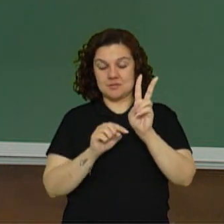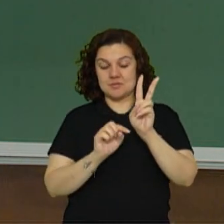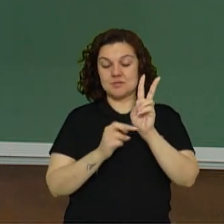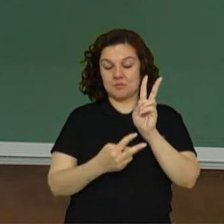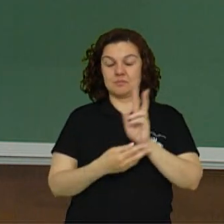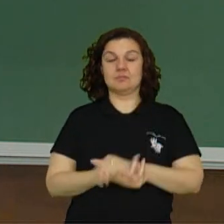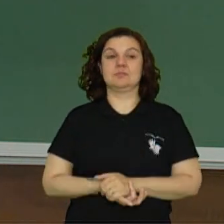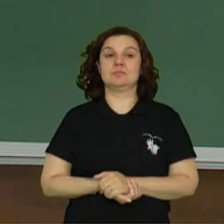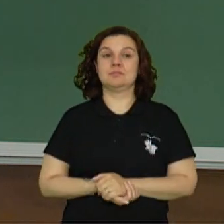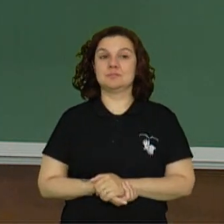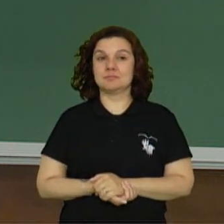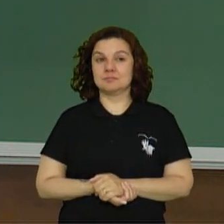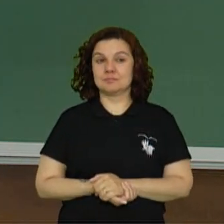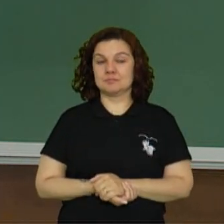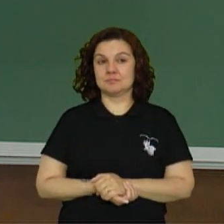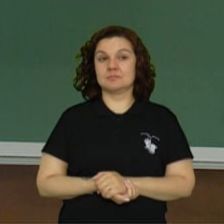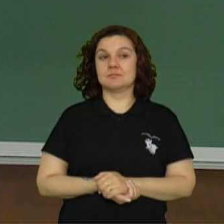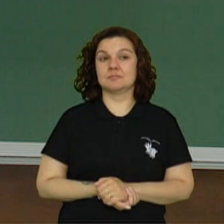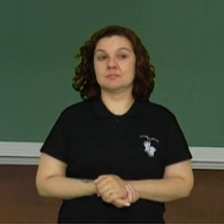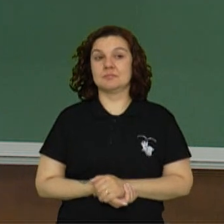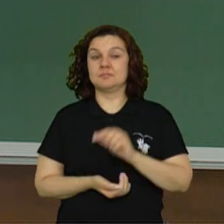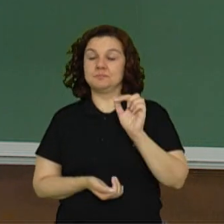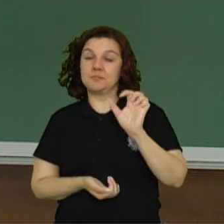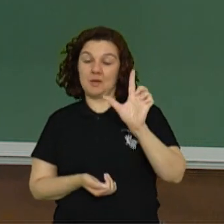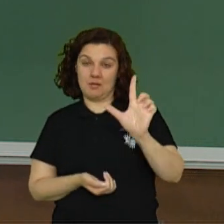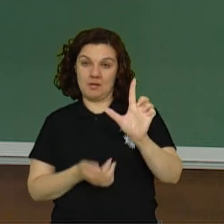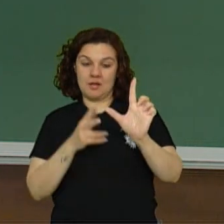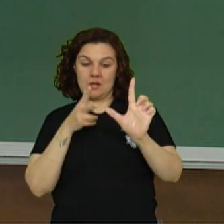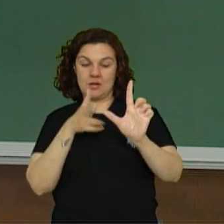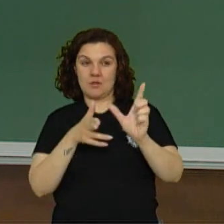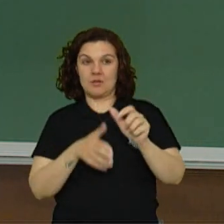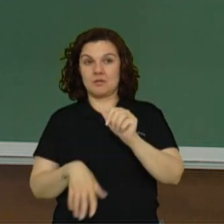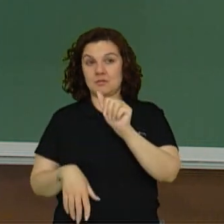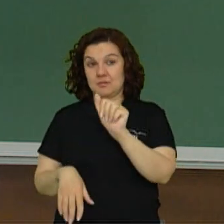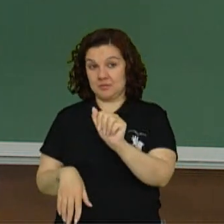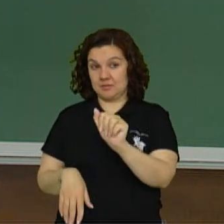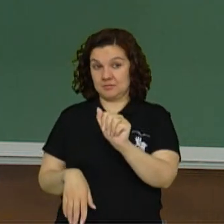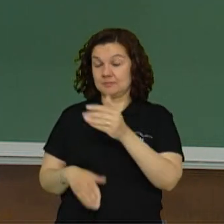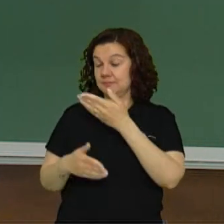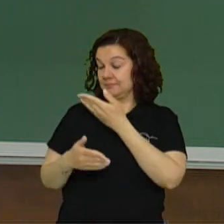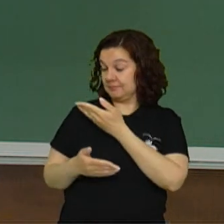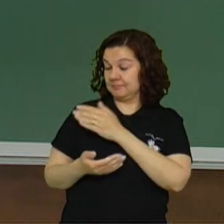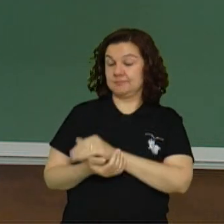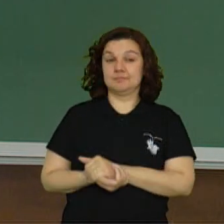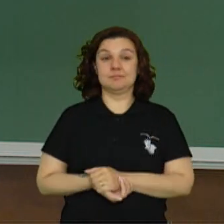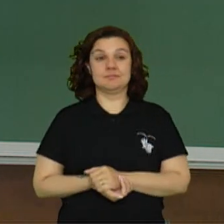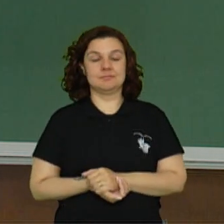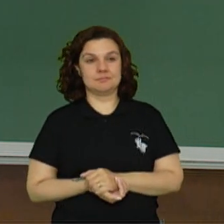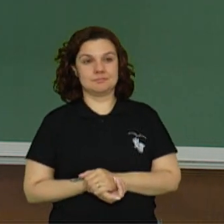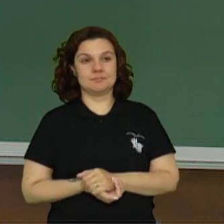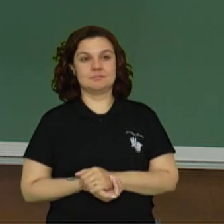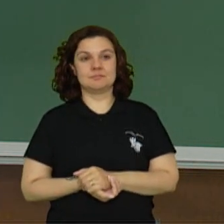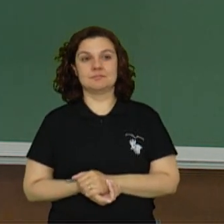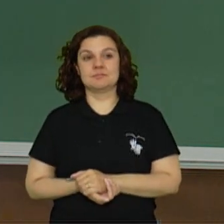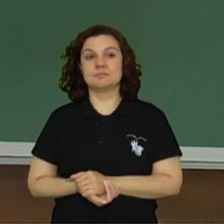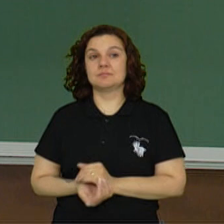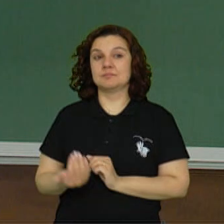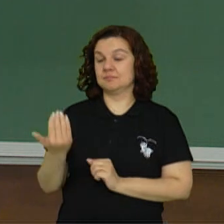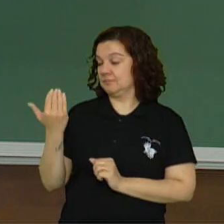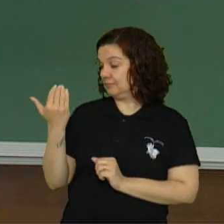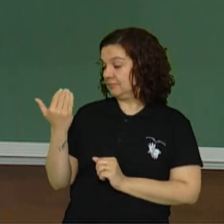2. Sei que o lado mede A, já fiz a troca aqui, A raiz de 3 sobre